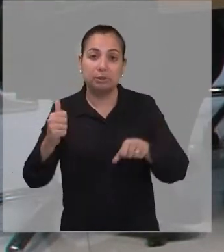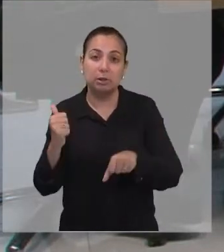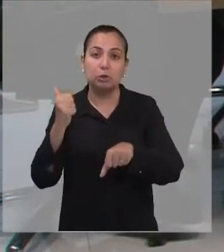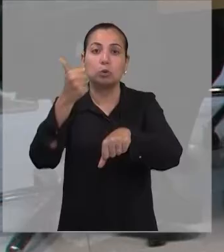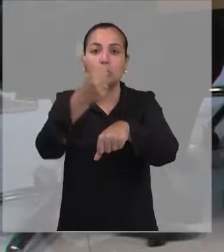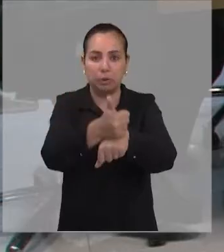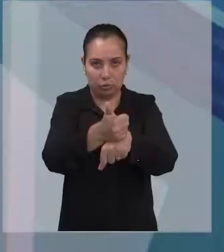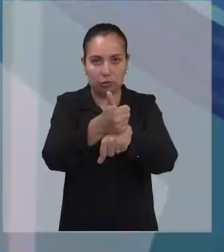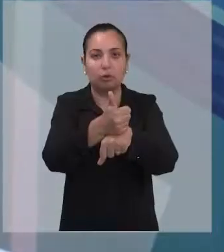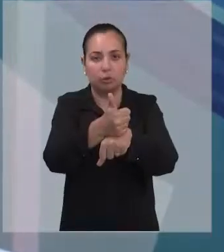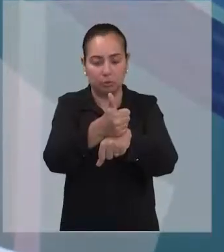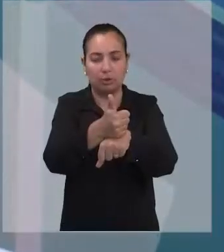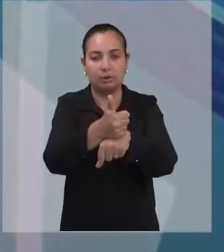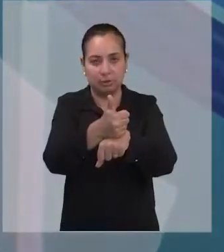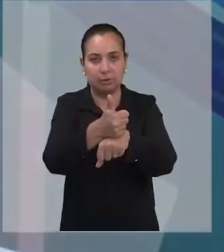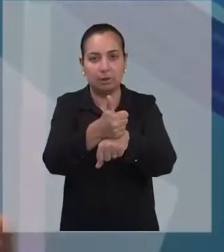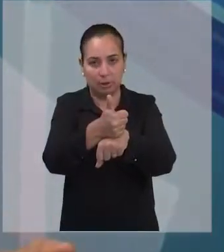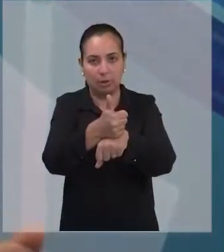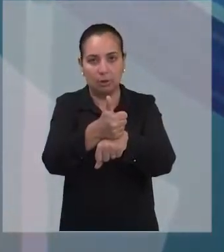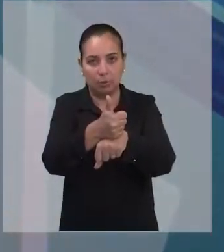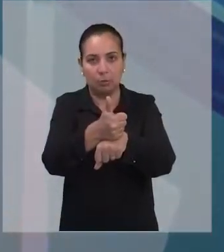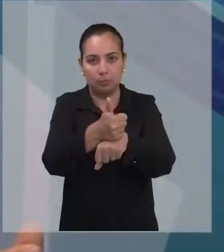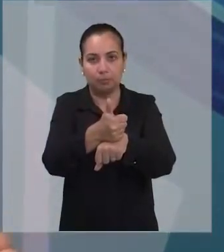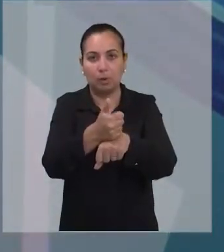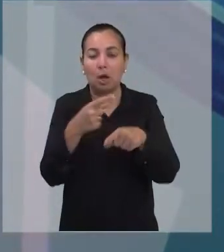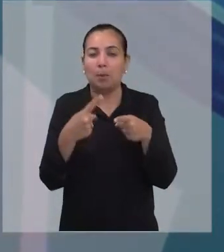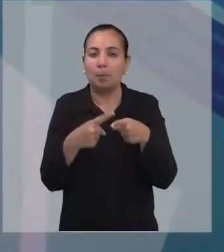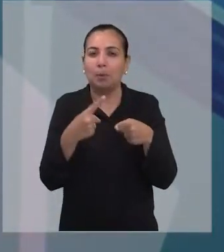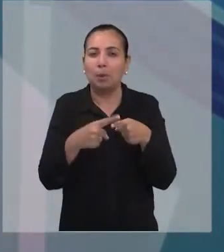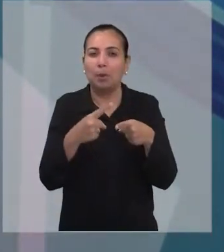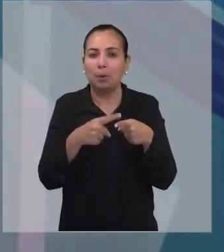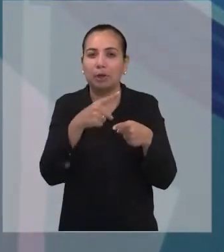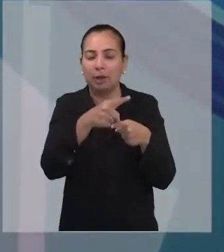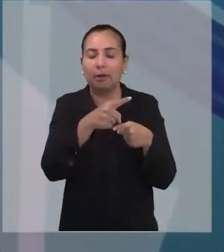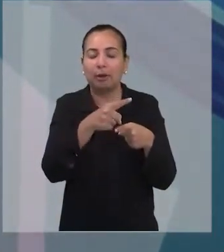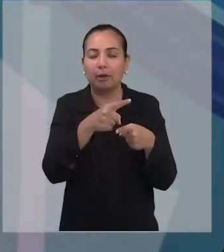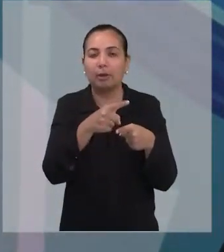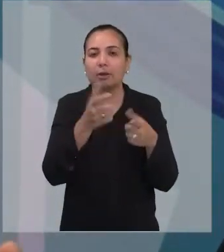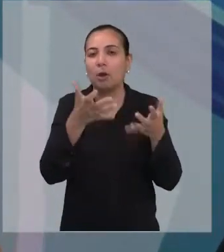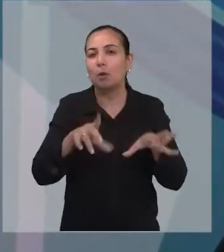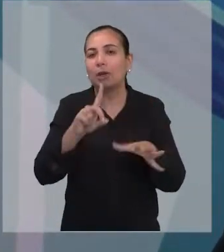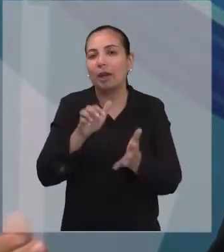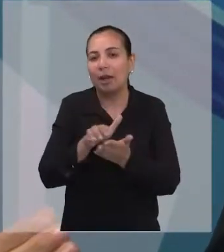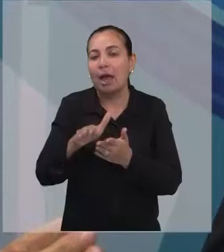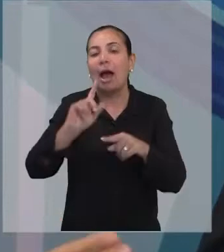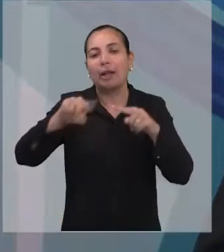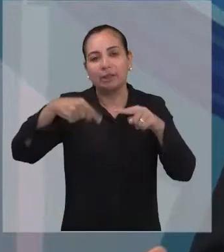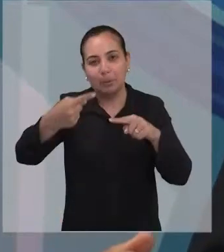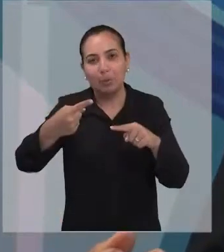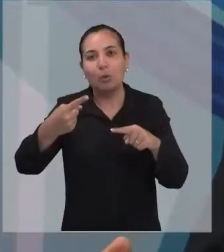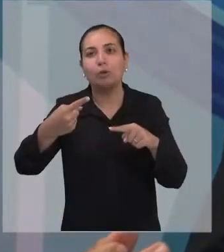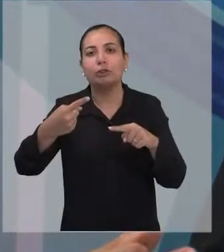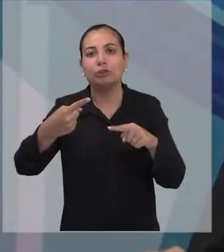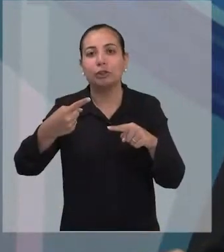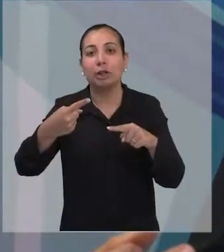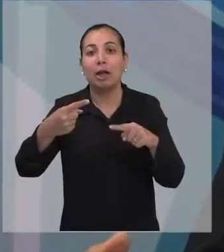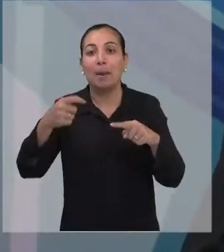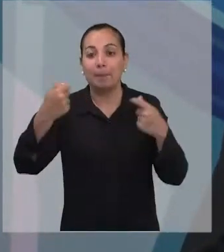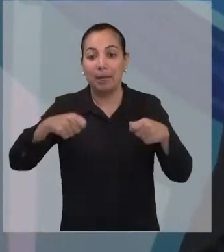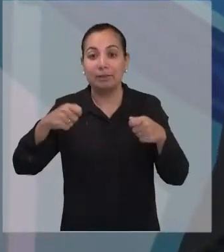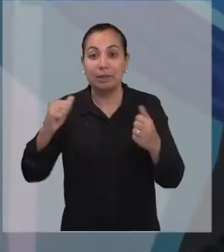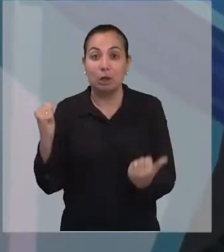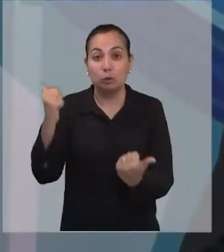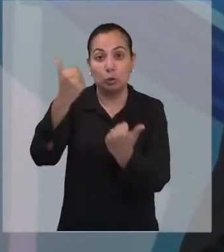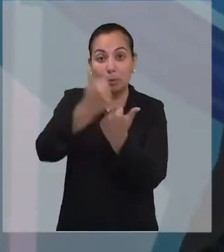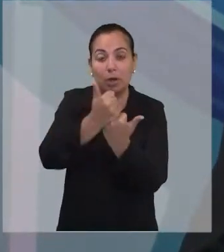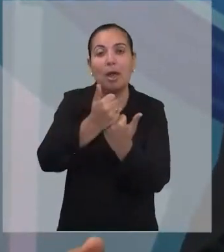o general Heleno não queria que saísse. O general que foi demitido saísse. Que é outro adulto na sala. Depois, que ele fosse substituído por um